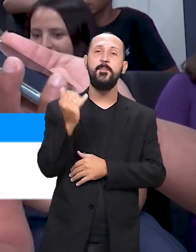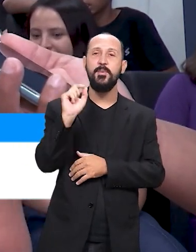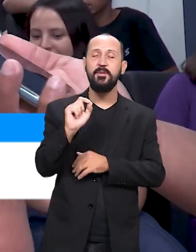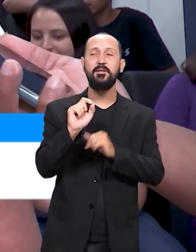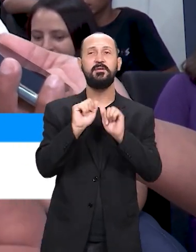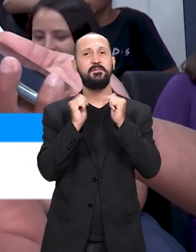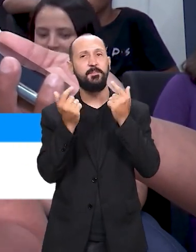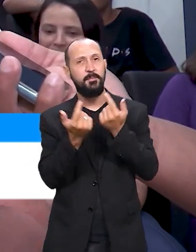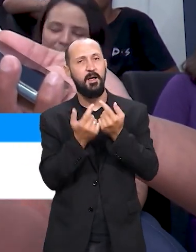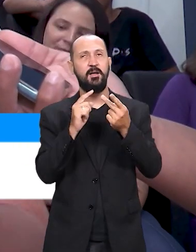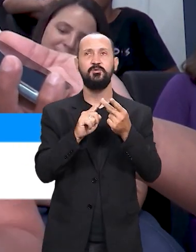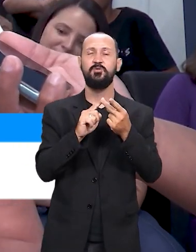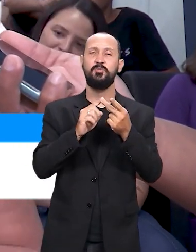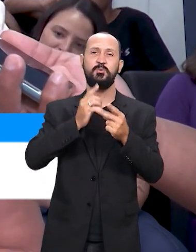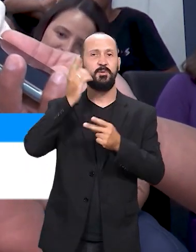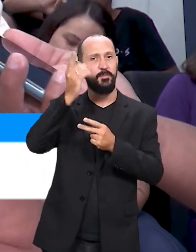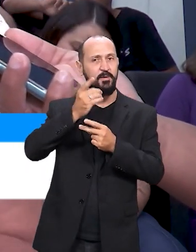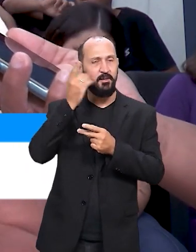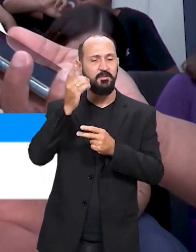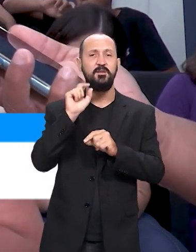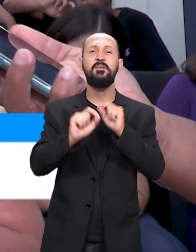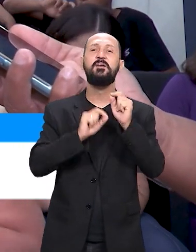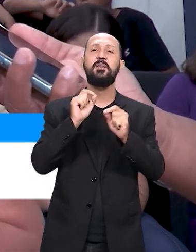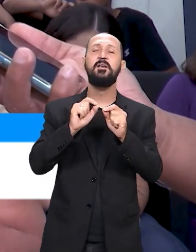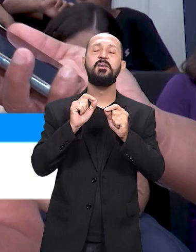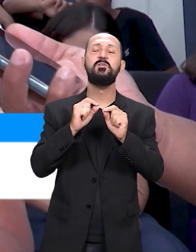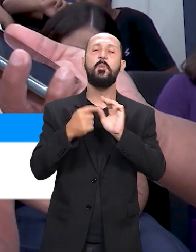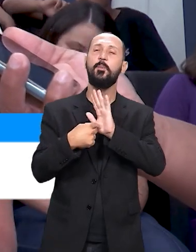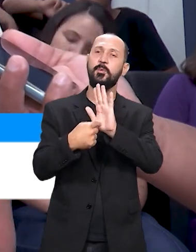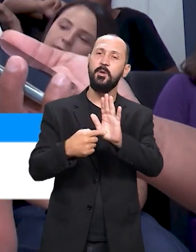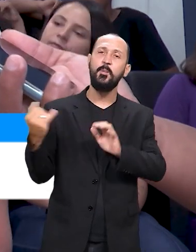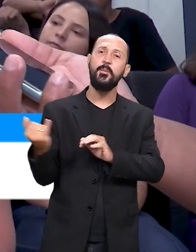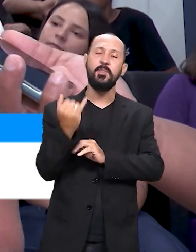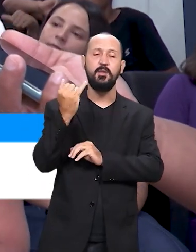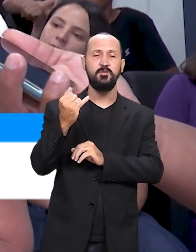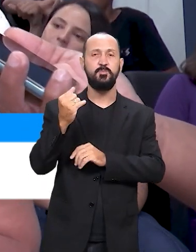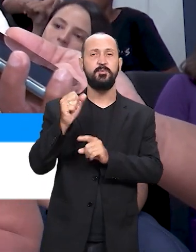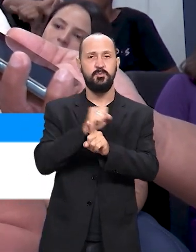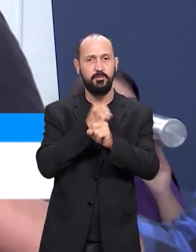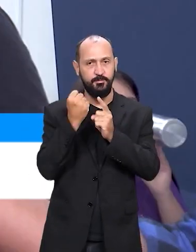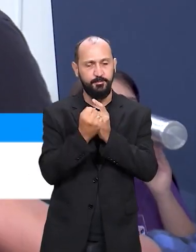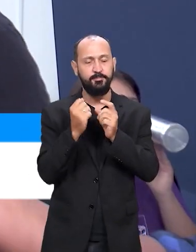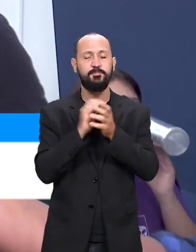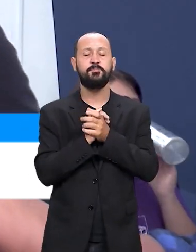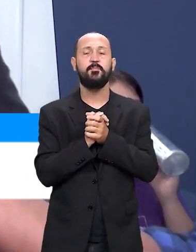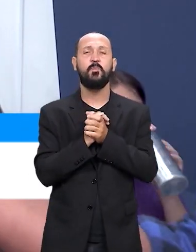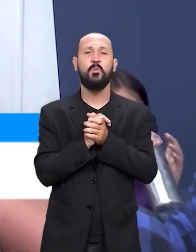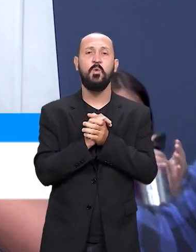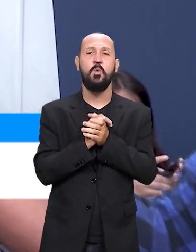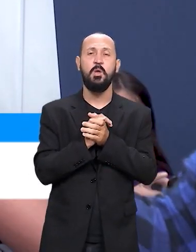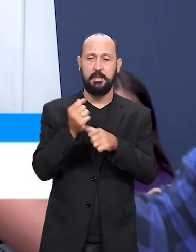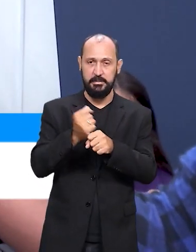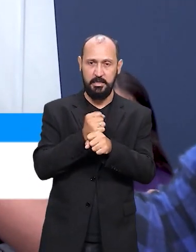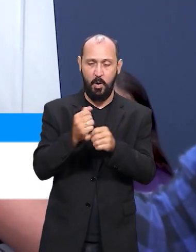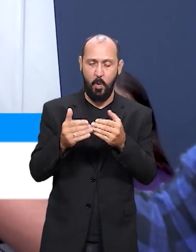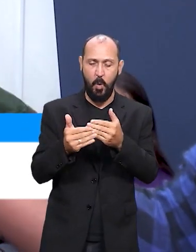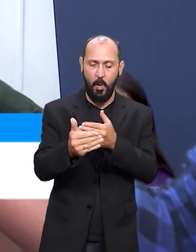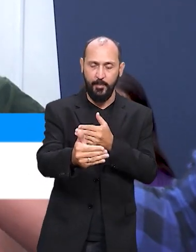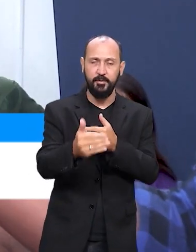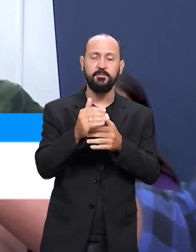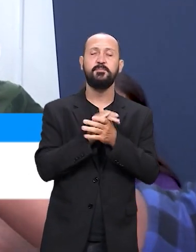a importância da Assembleia, de um deputado, né, o que, que isso tem de importante para a sociedade. A gente, no começo desse